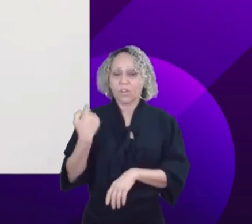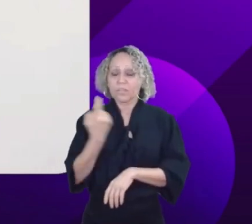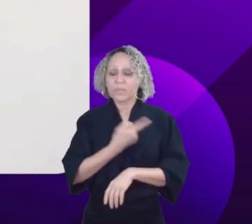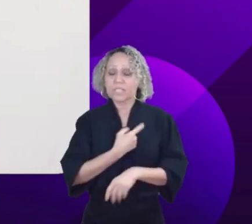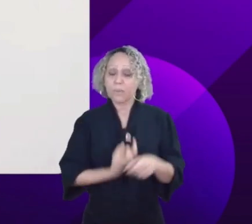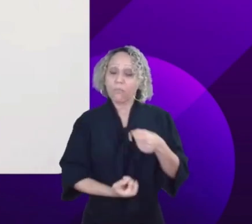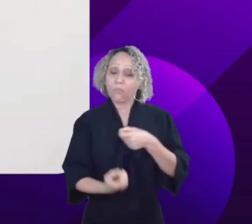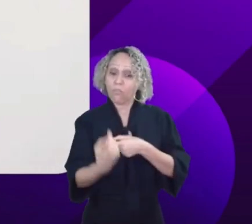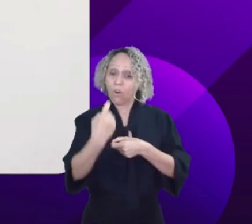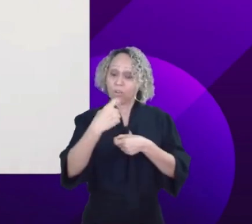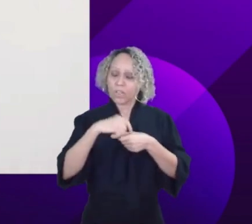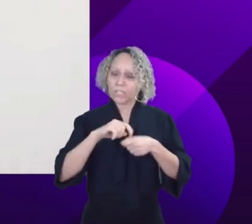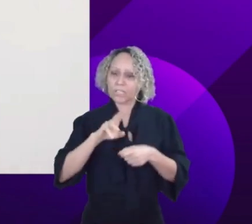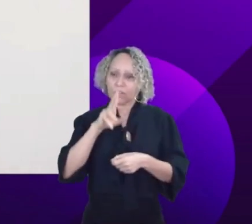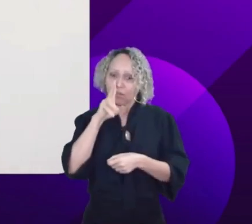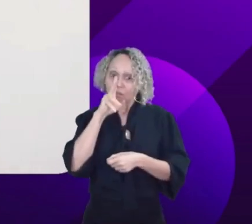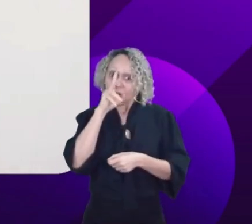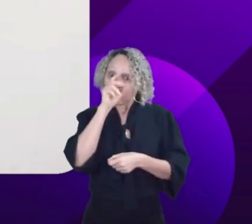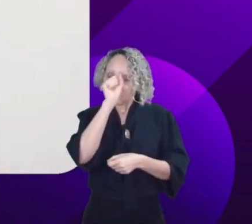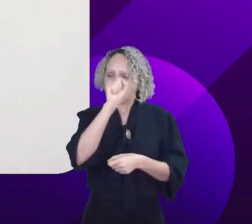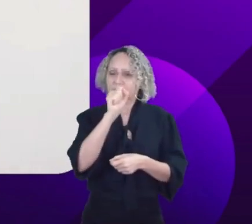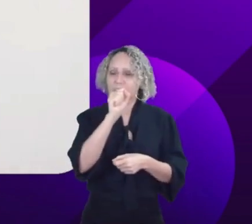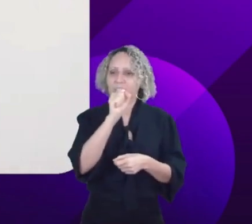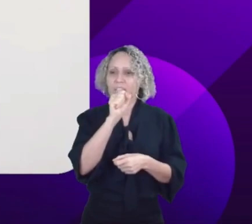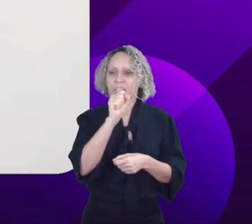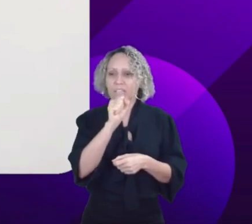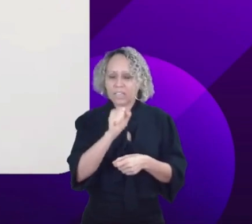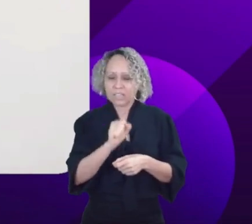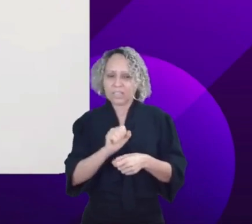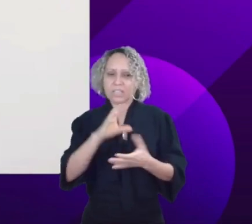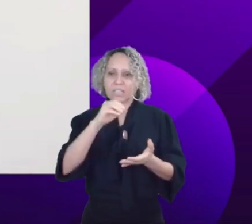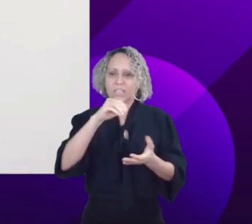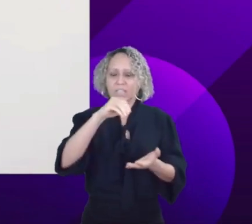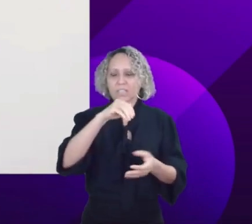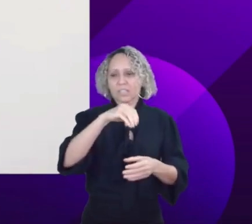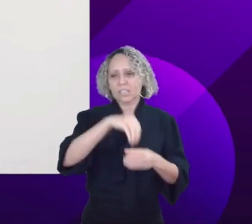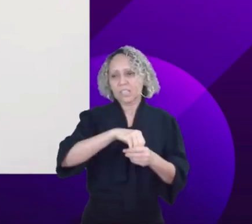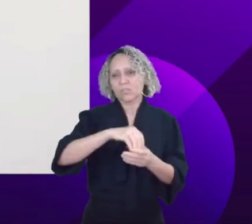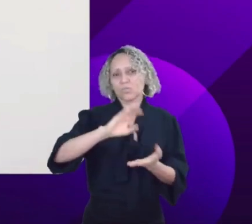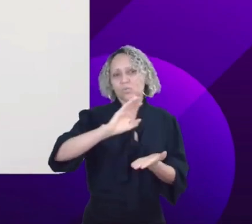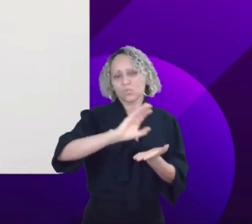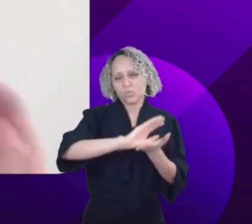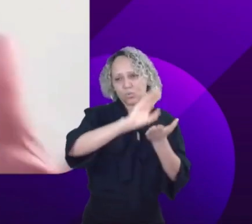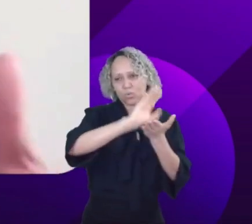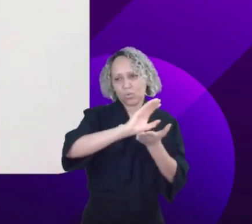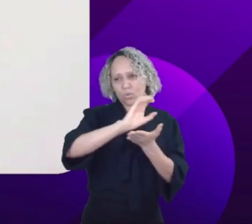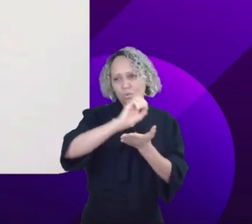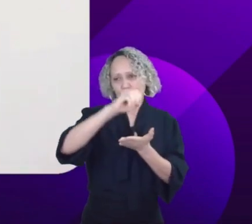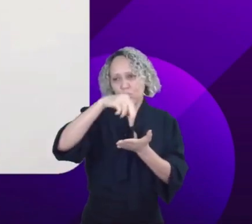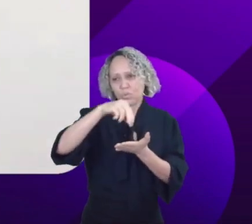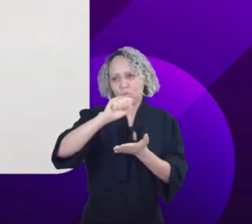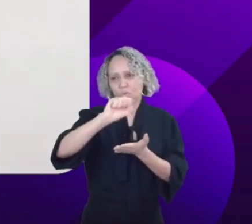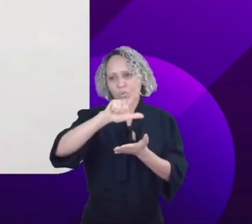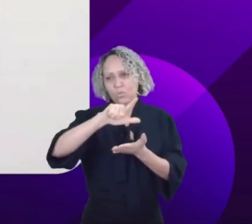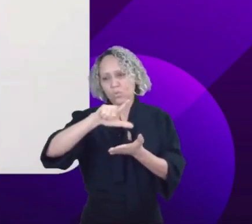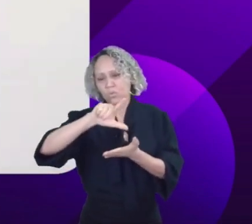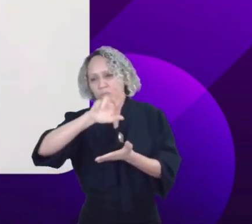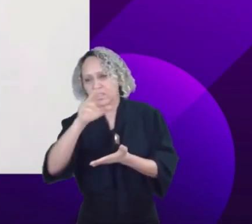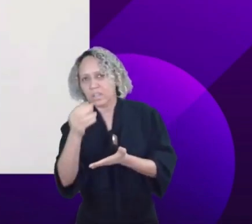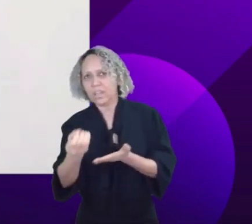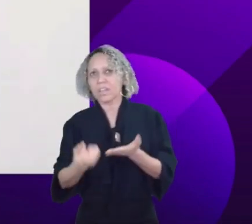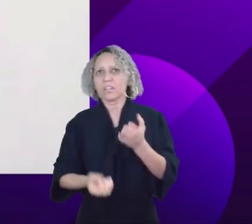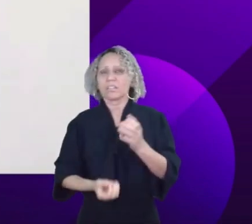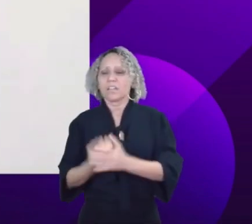isso, fortalecer as instâncias de participação, seja nos conselhos, seja criar mais conferências, espaços